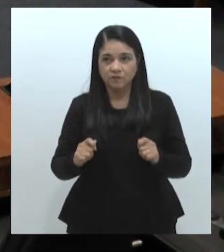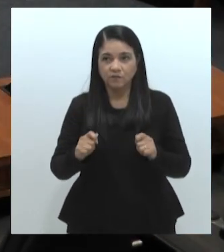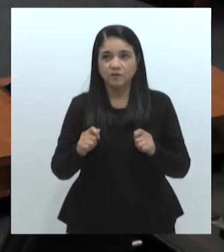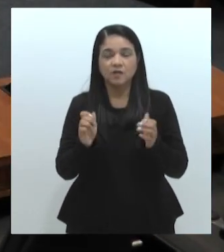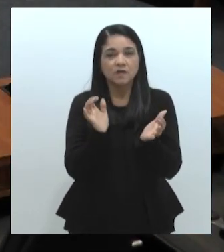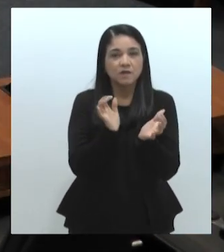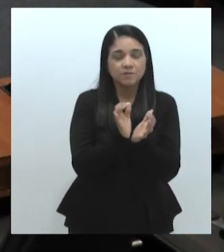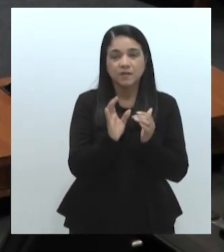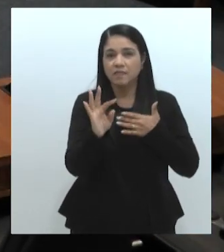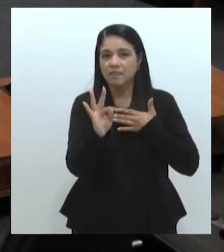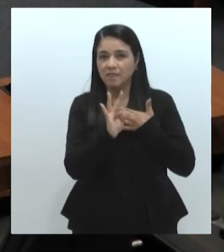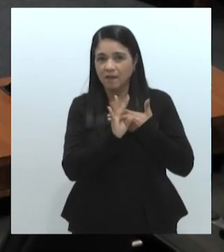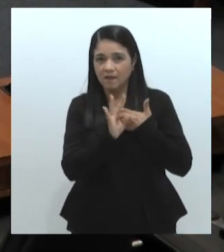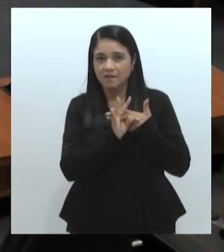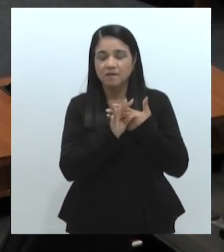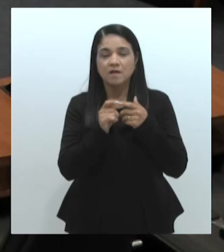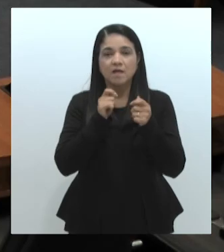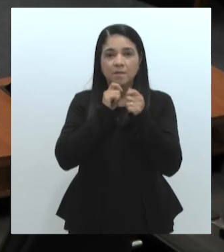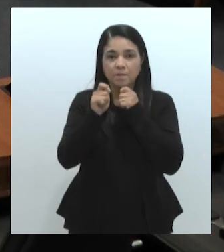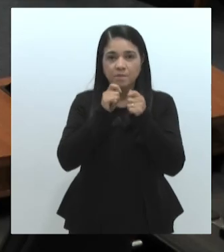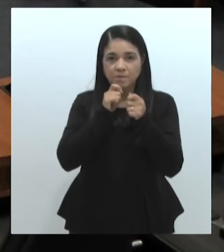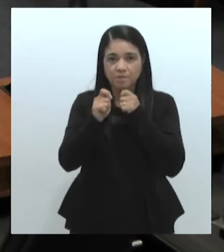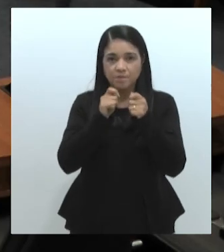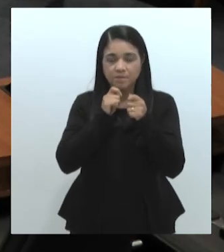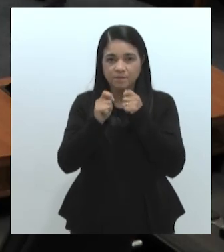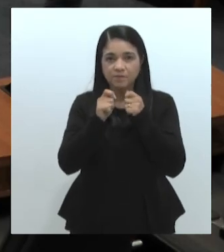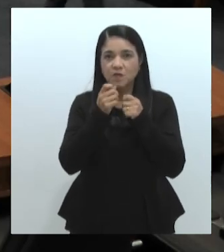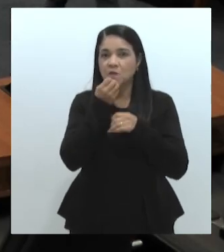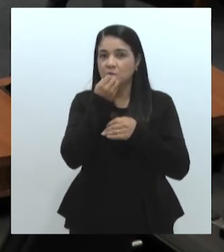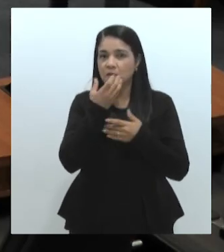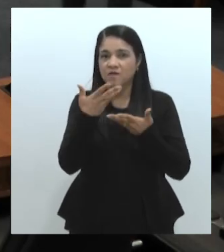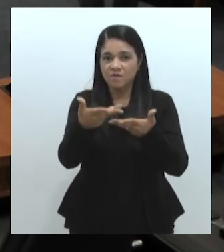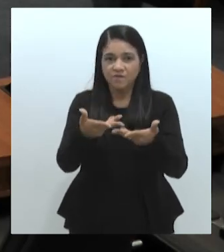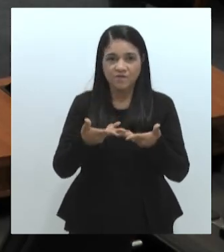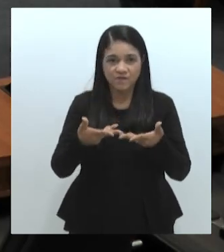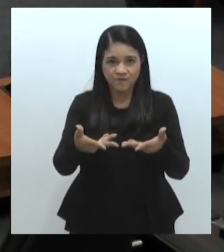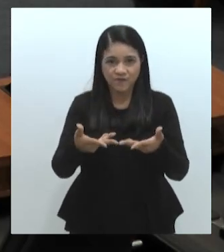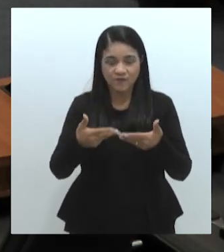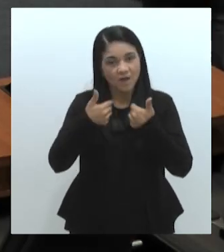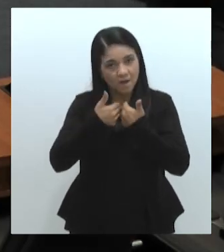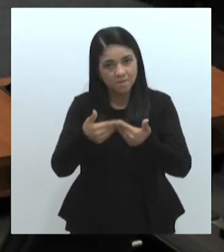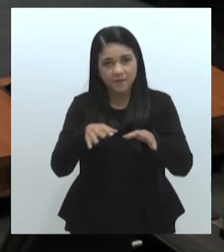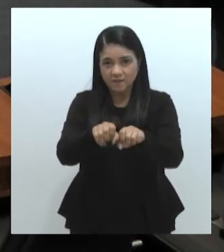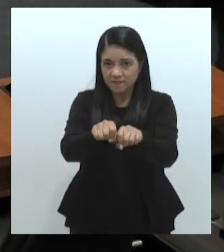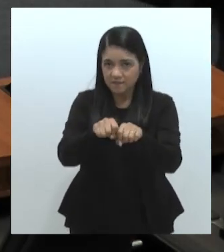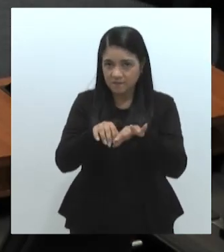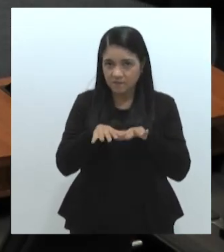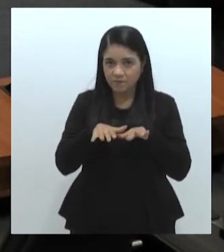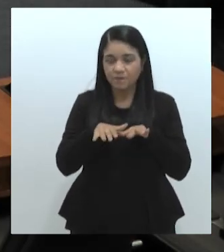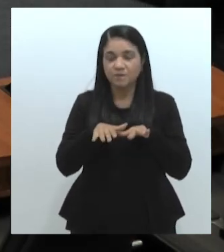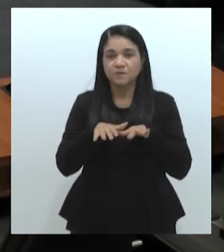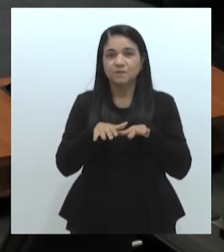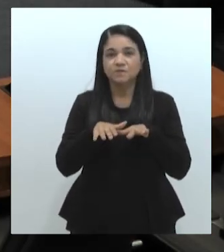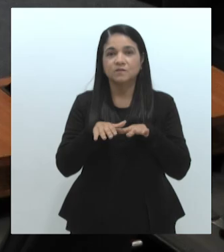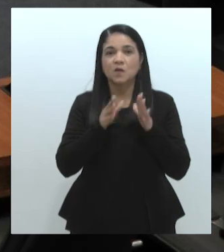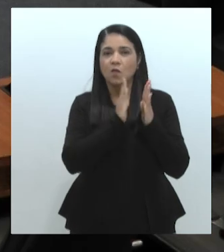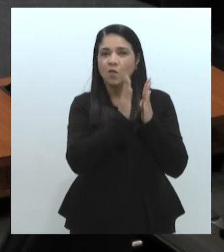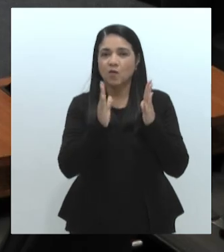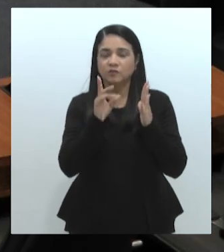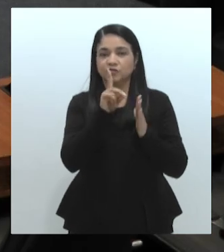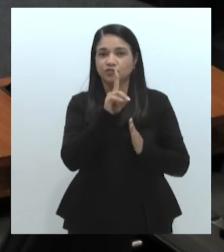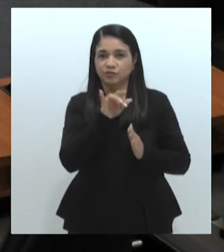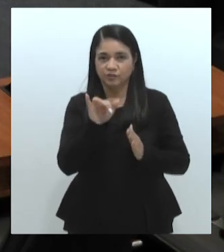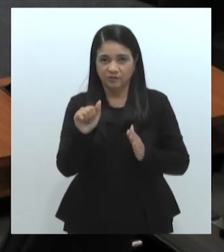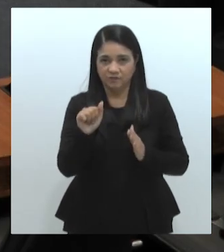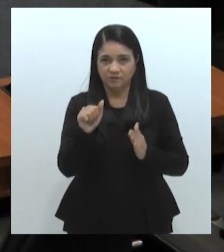equipe técnica, imprensa. Sejam todos bem-vindos. Está reaberta a sessão. Passa-se a ordem do dia.